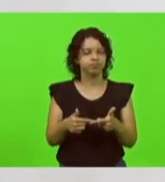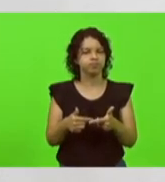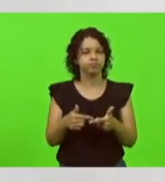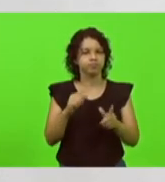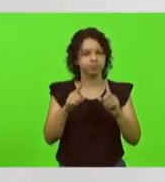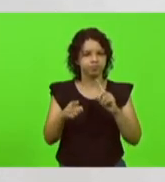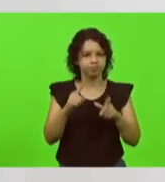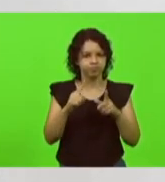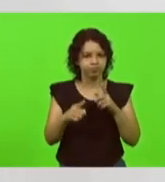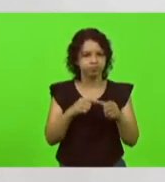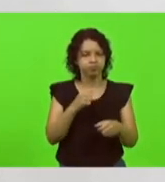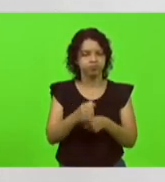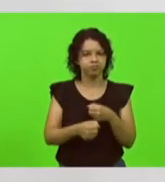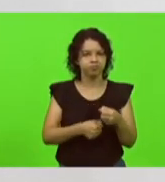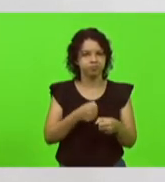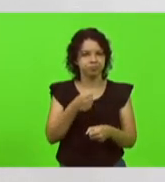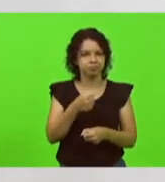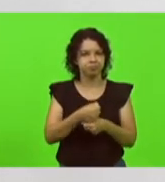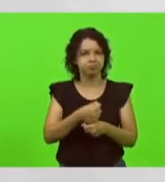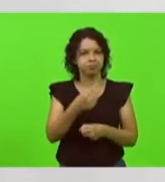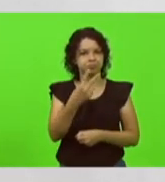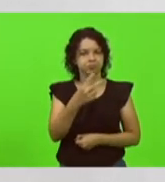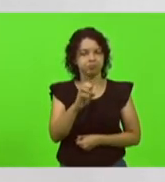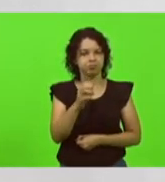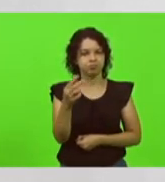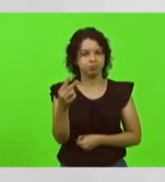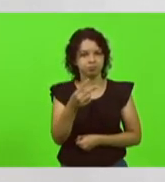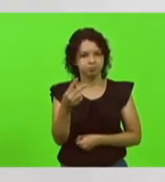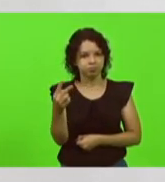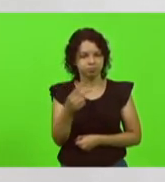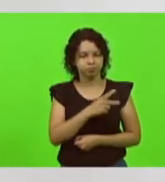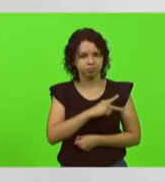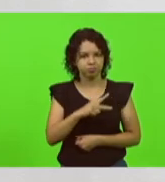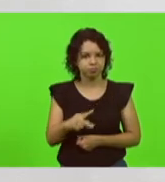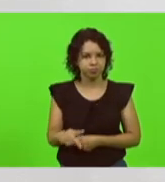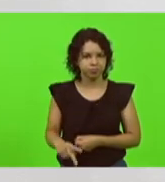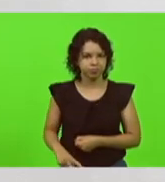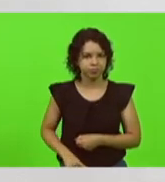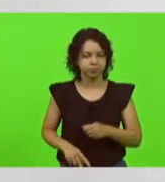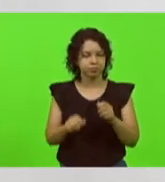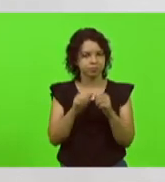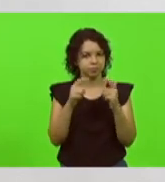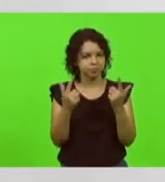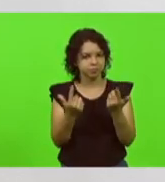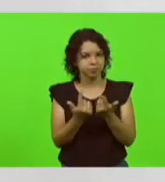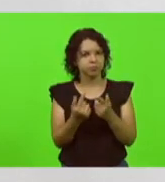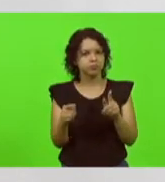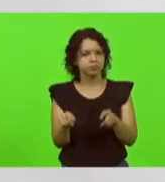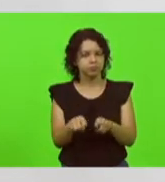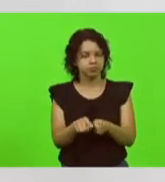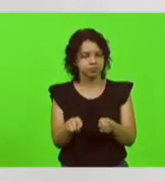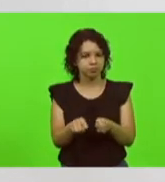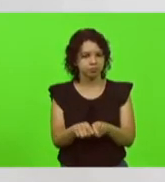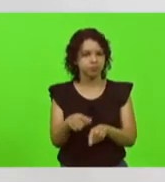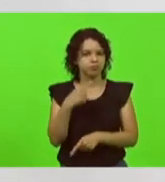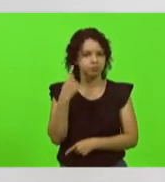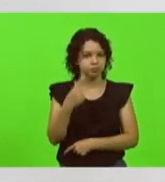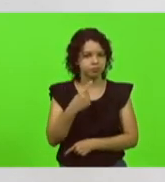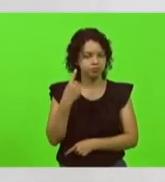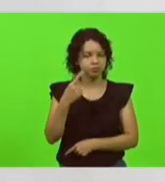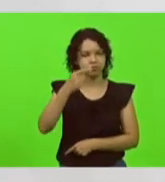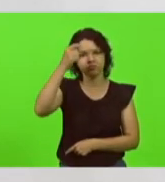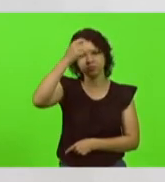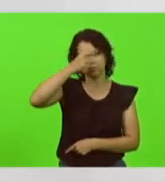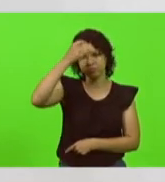2022 à presidência desta casa, e, ao mesmo tempo, também o deputado Maurício